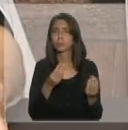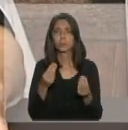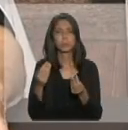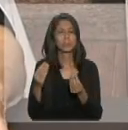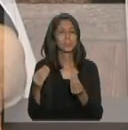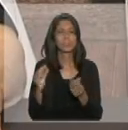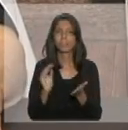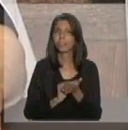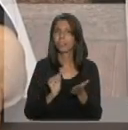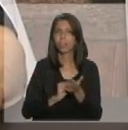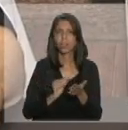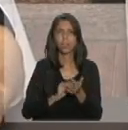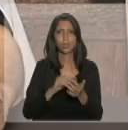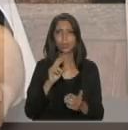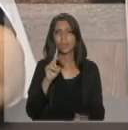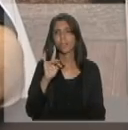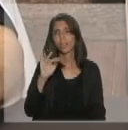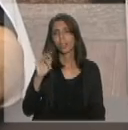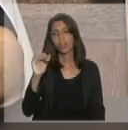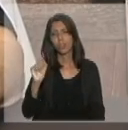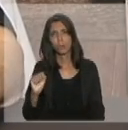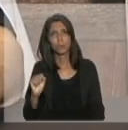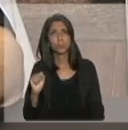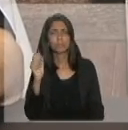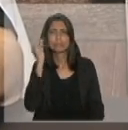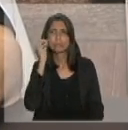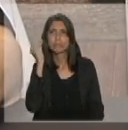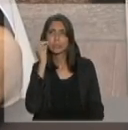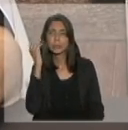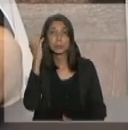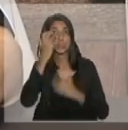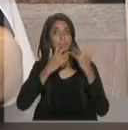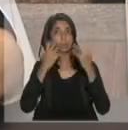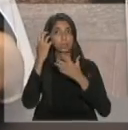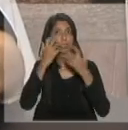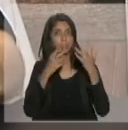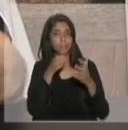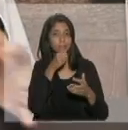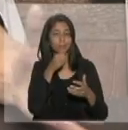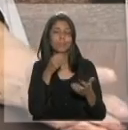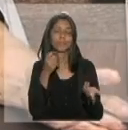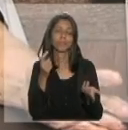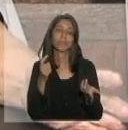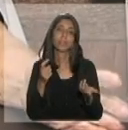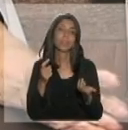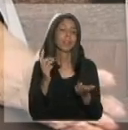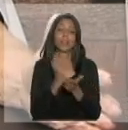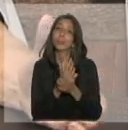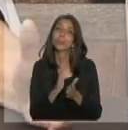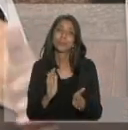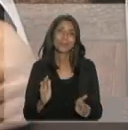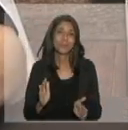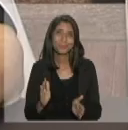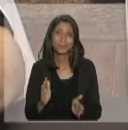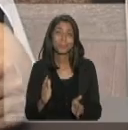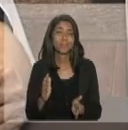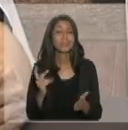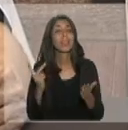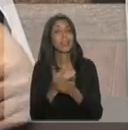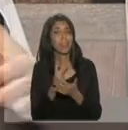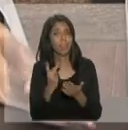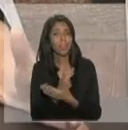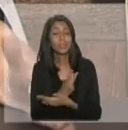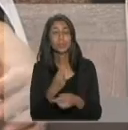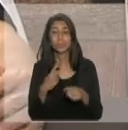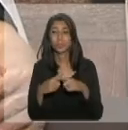muita lacuna. Vila Lobos mesmo tentou com que tivesse aulas de canto orfeônico, que fazia aqueles corais. Acabaram com isso, que é um erro grave,